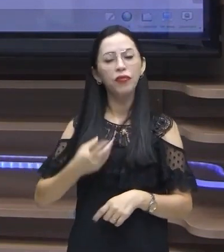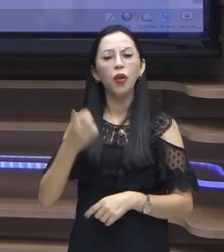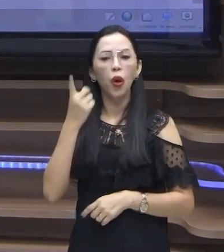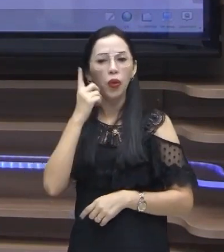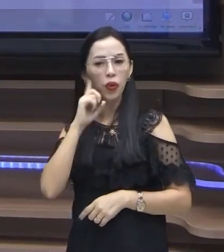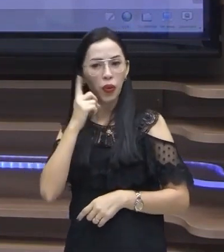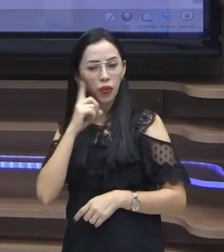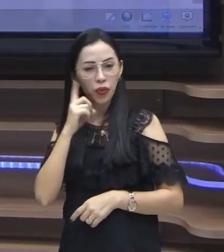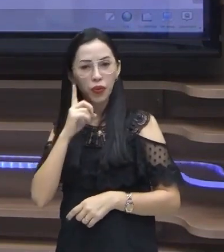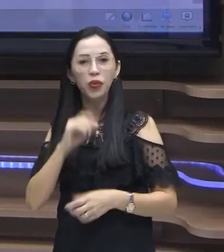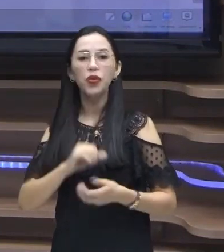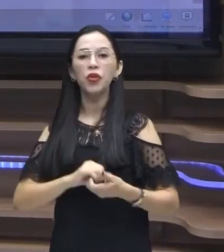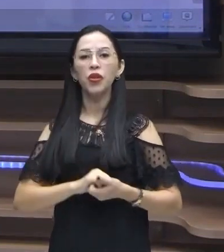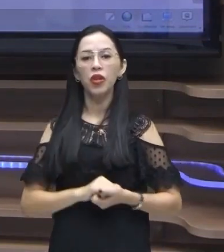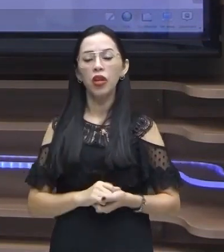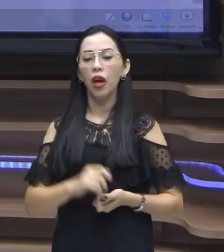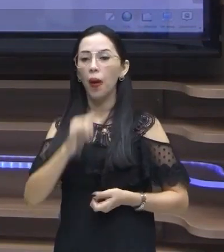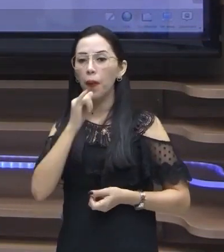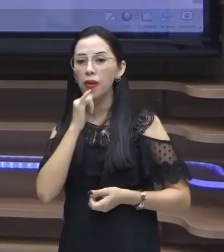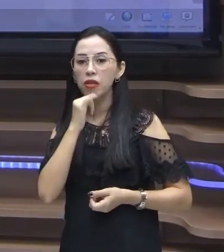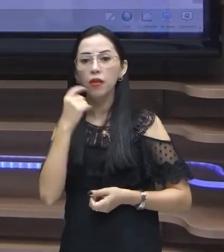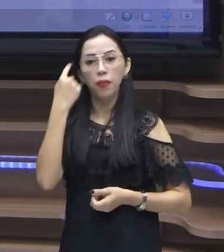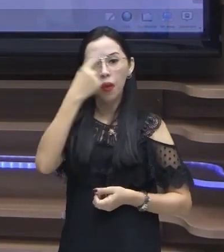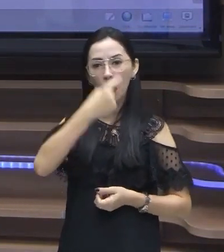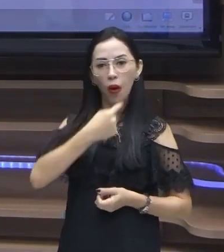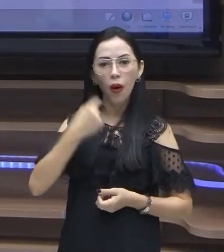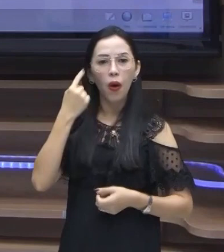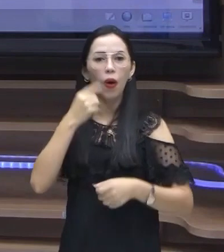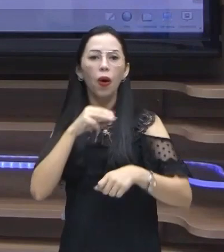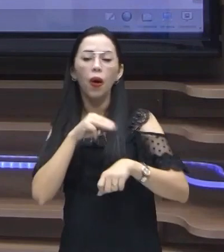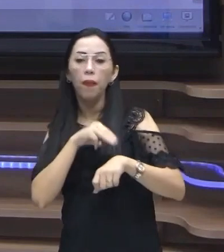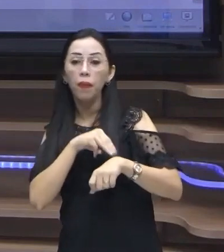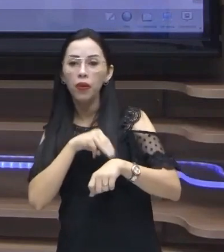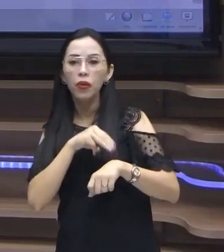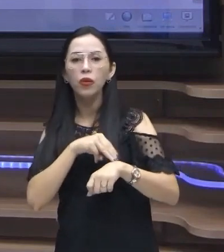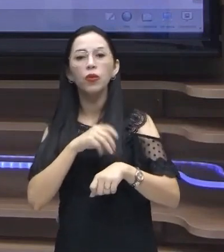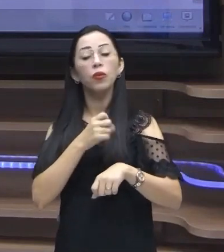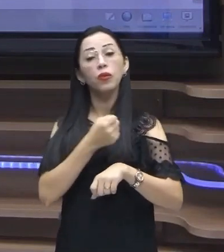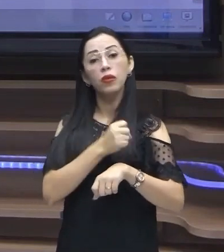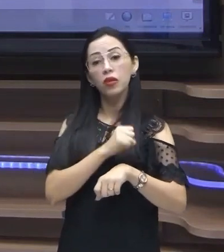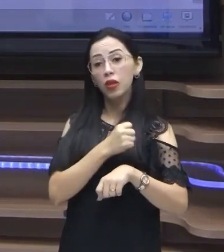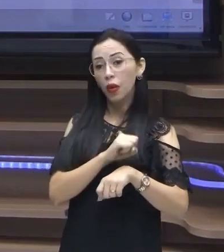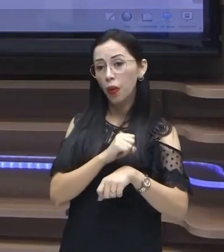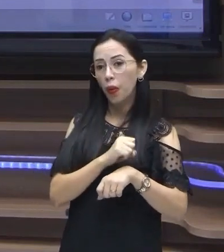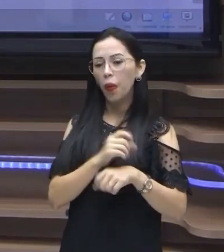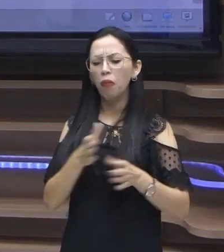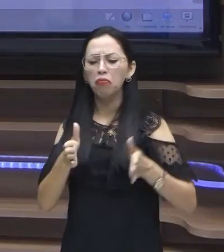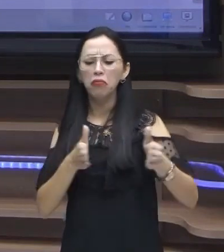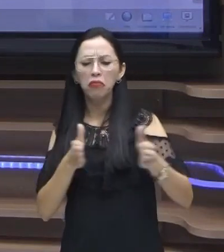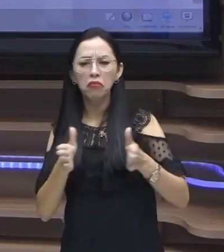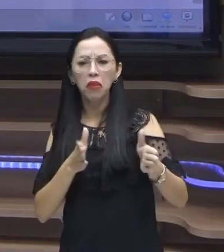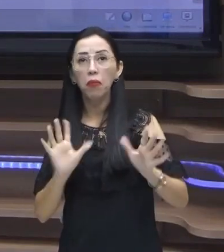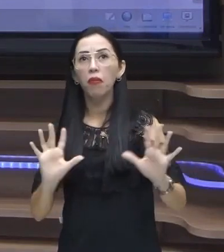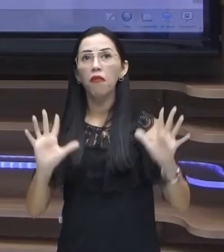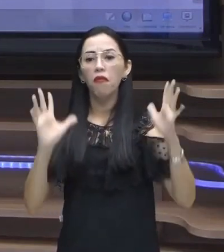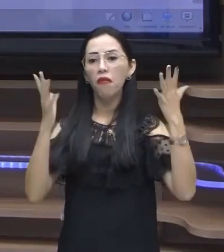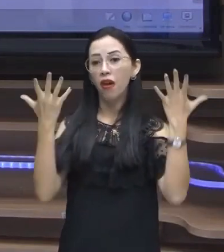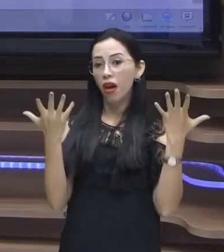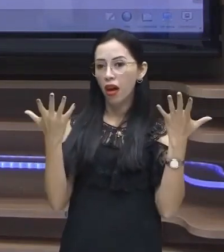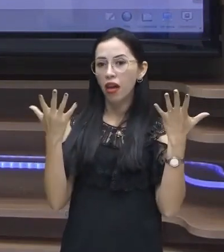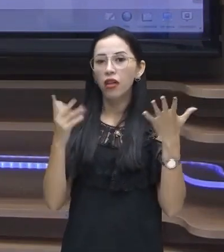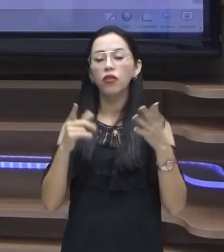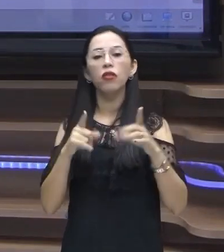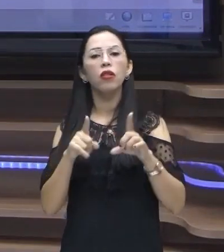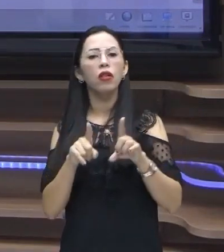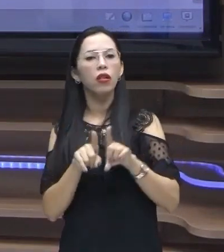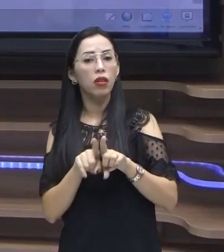do dia a dia. O tempo de ir para a escola, o tempo que eu vou para algum lugar, o tempo de festa que durou um aniversário. E nós temos outras medidas,